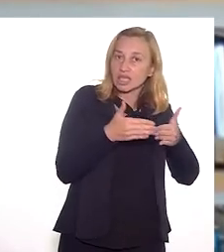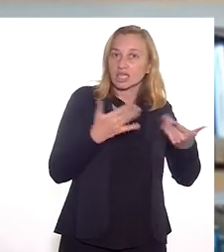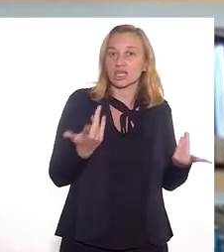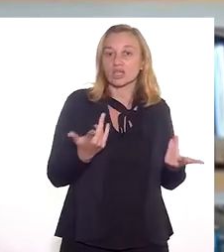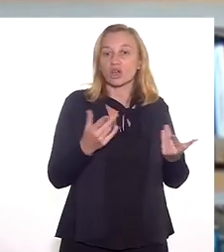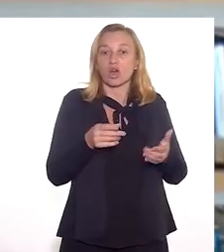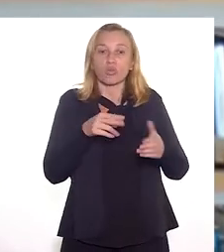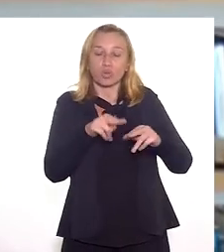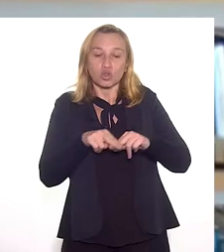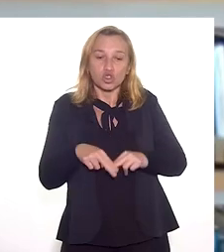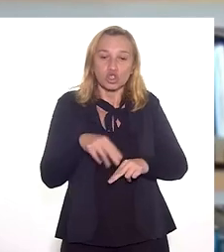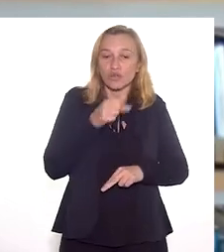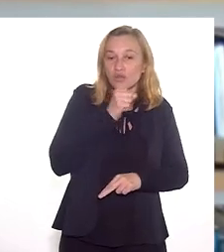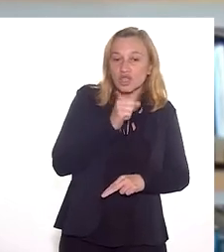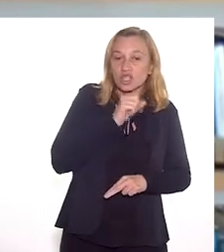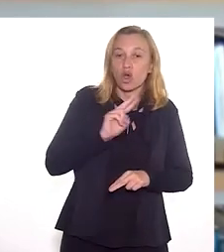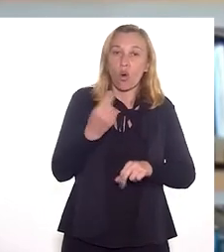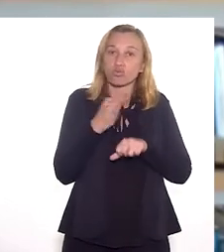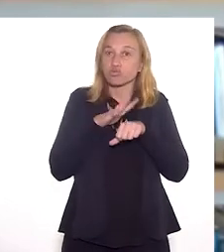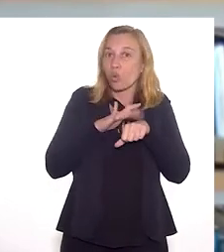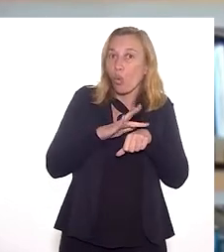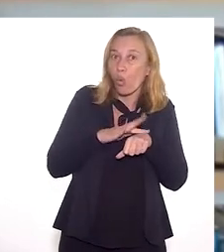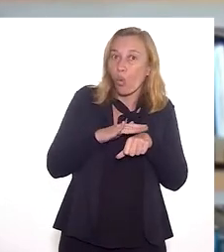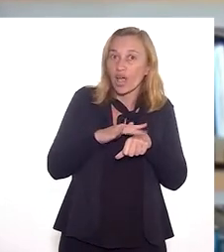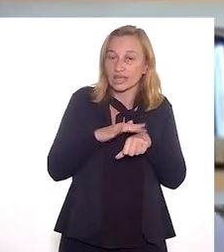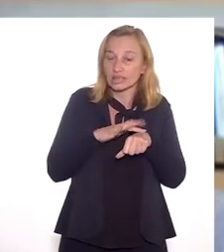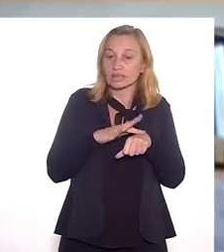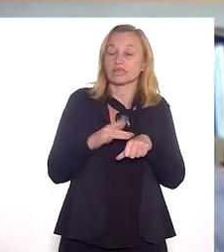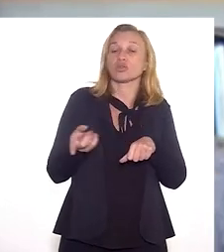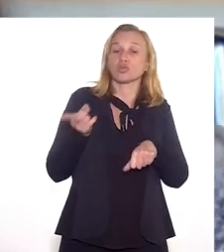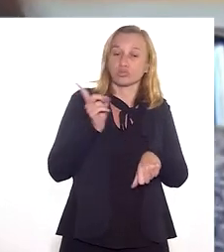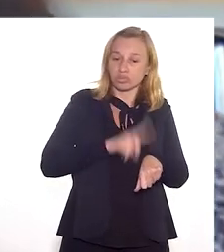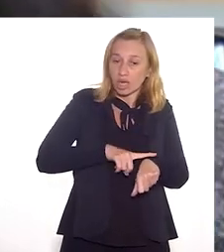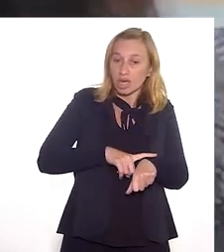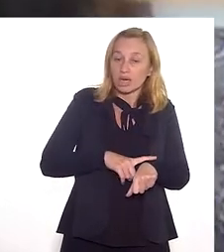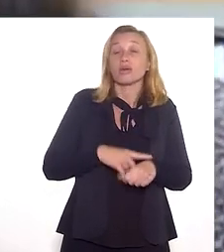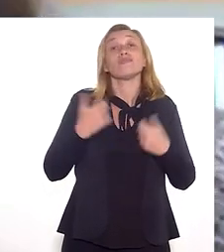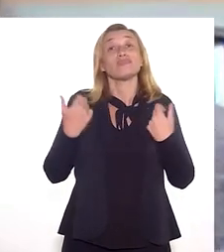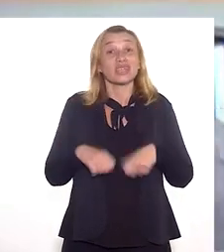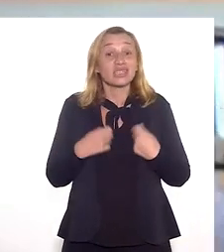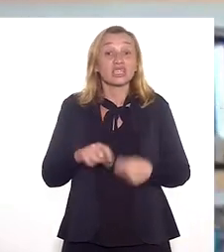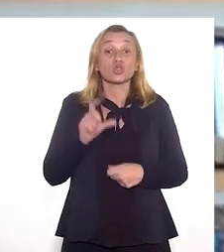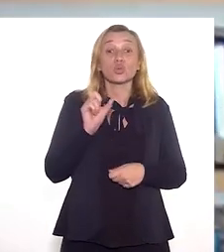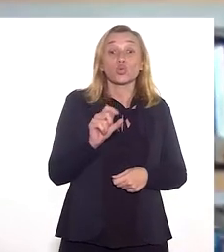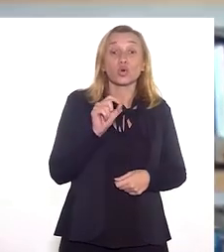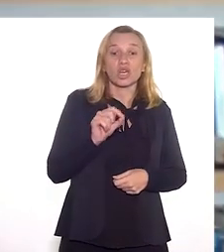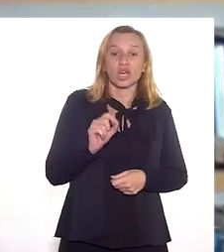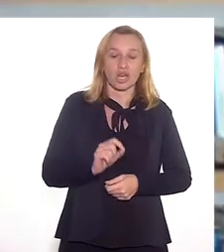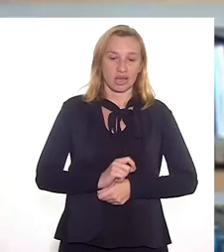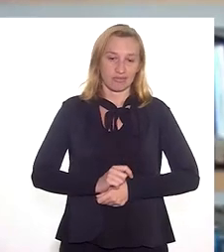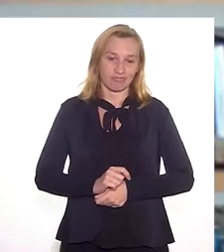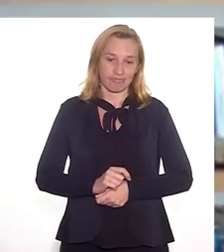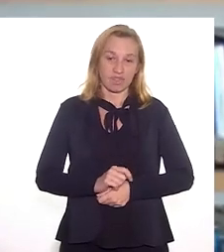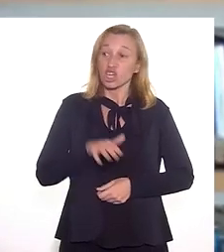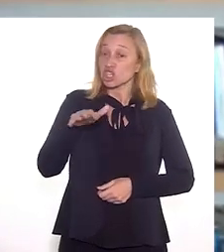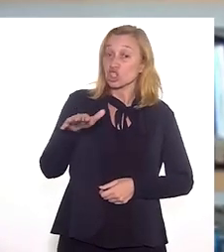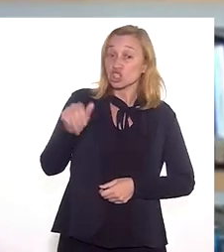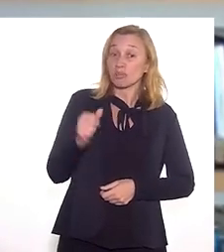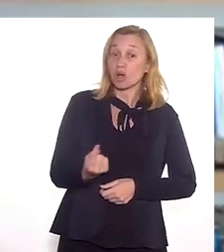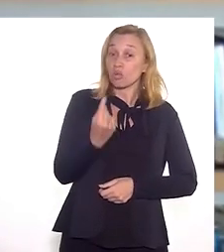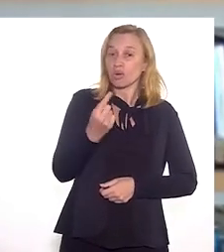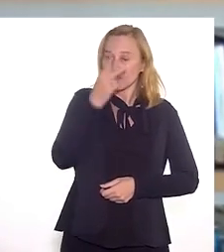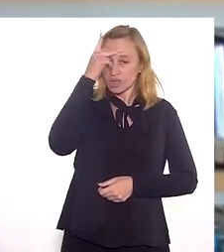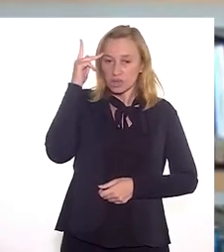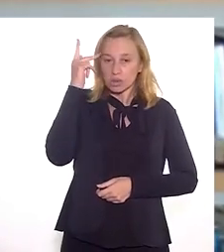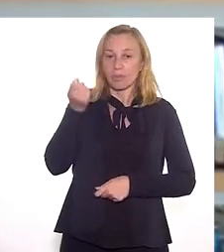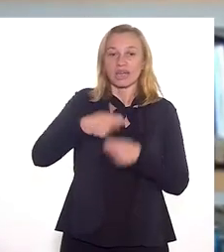do envelhecimento ou em razão de doenças que se instalam com o tempo, e aí precisam nomear um curador para negociar